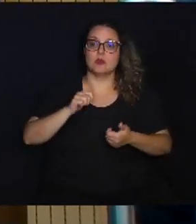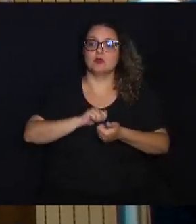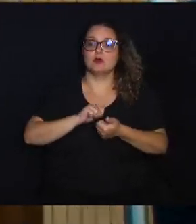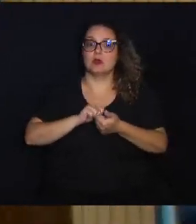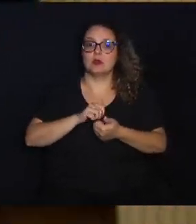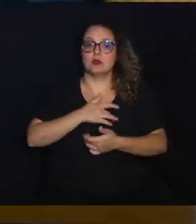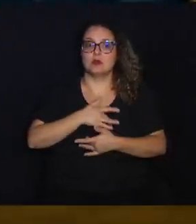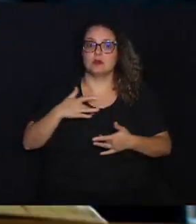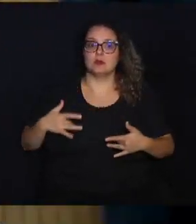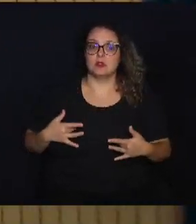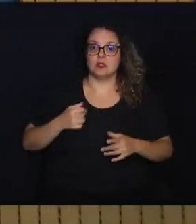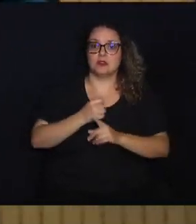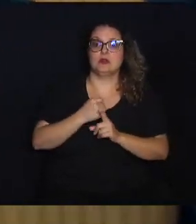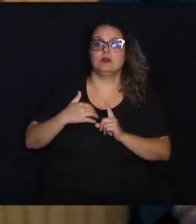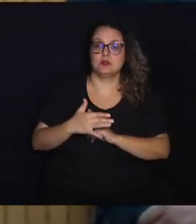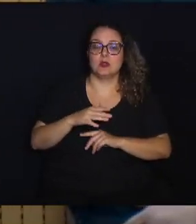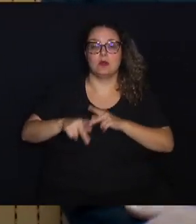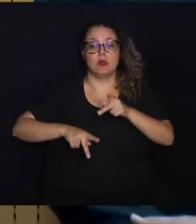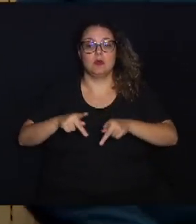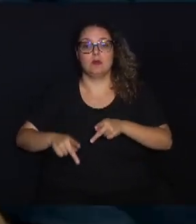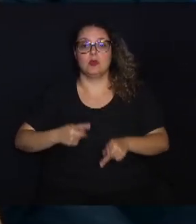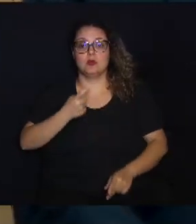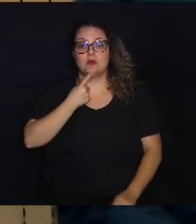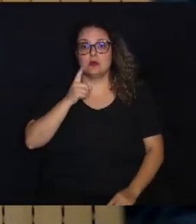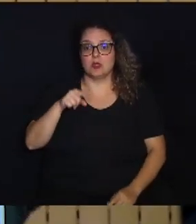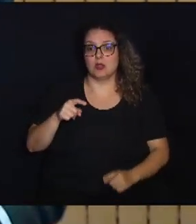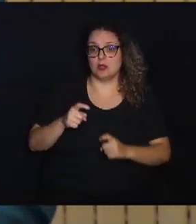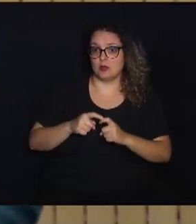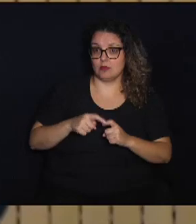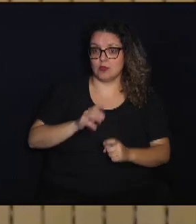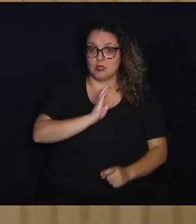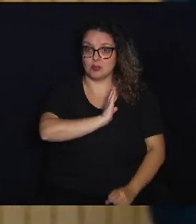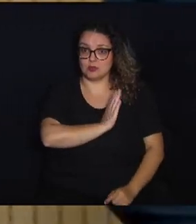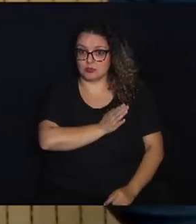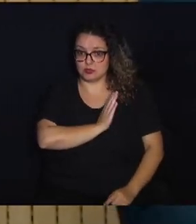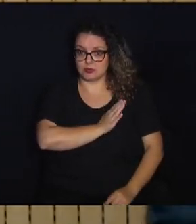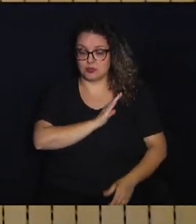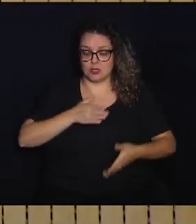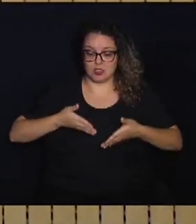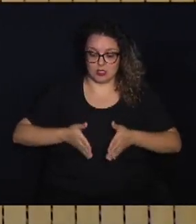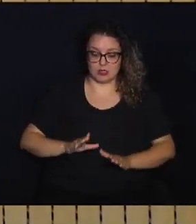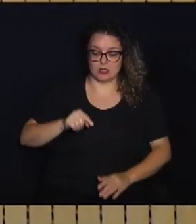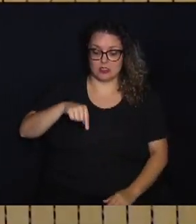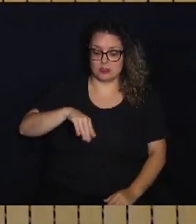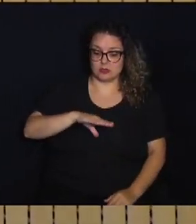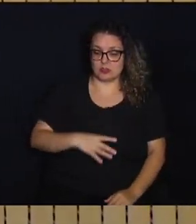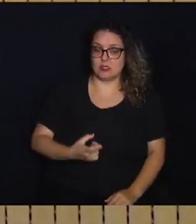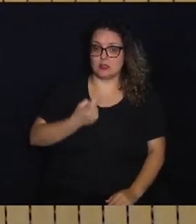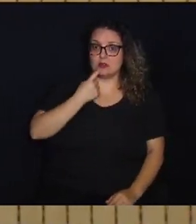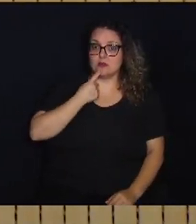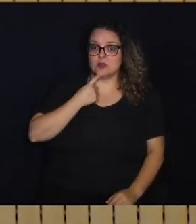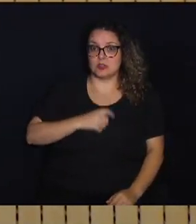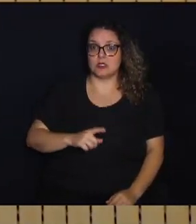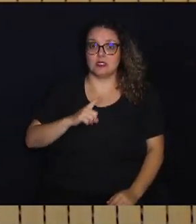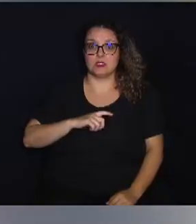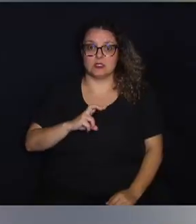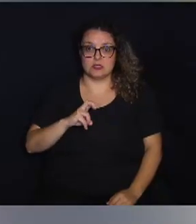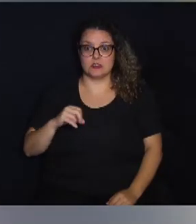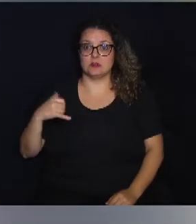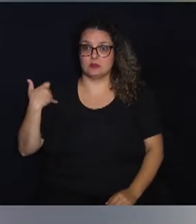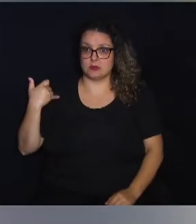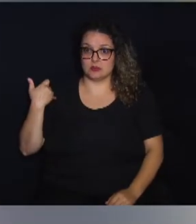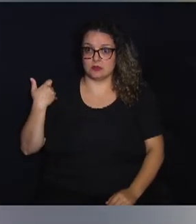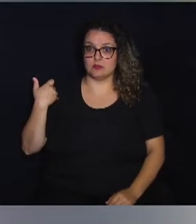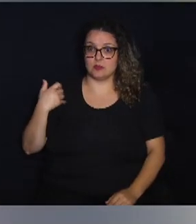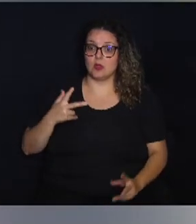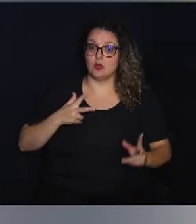para a população campineira. É médico cardiologista, nascido em Campinas e tem 50 anos.